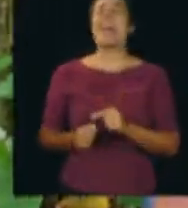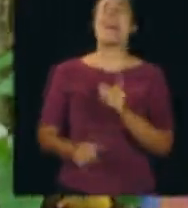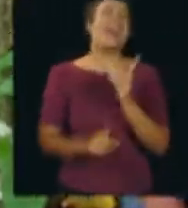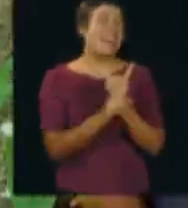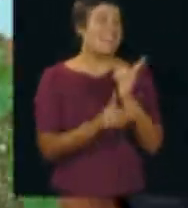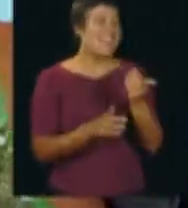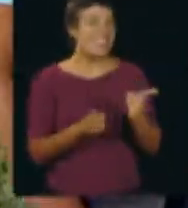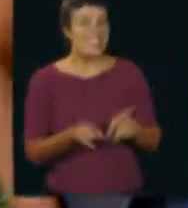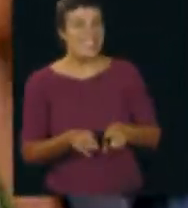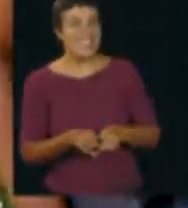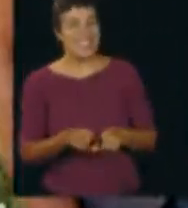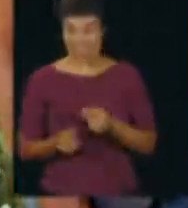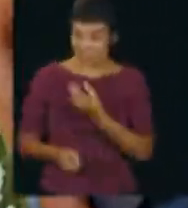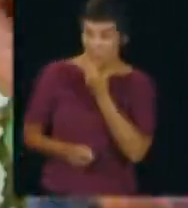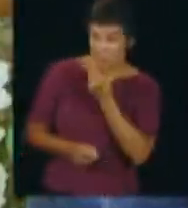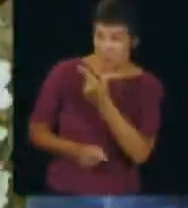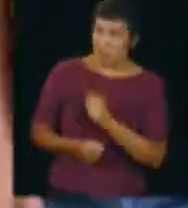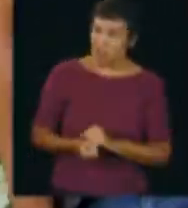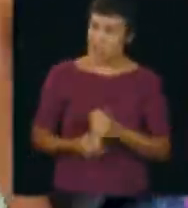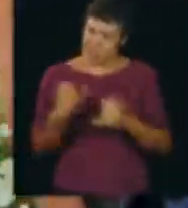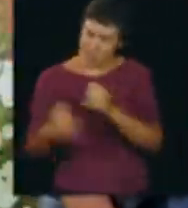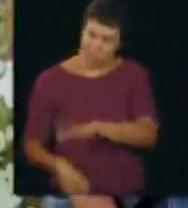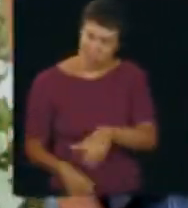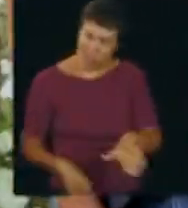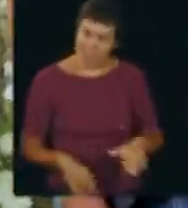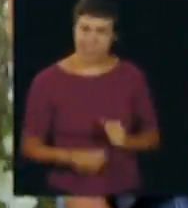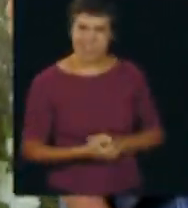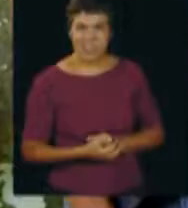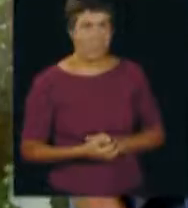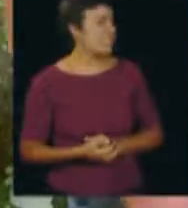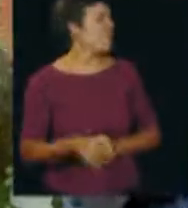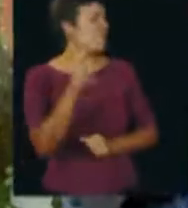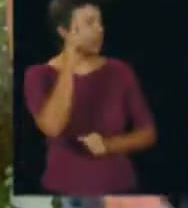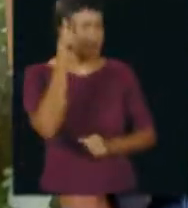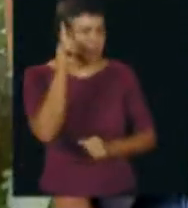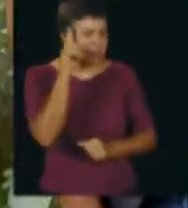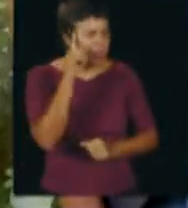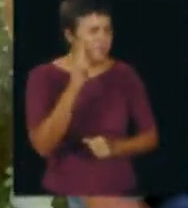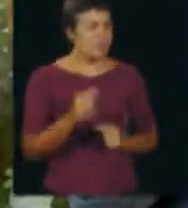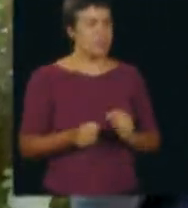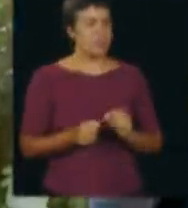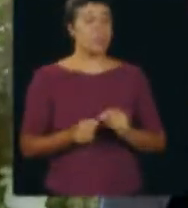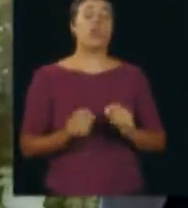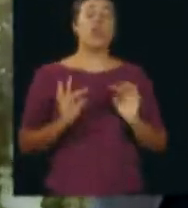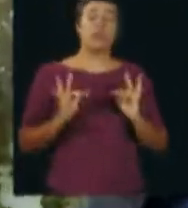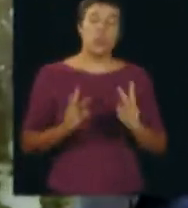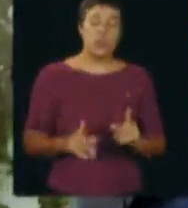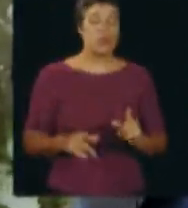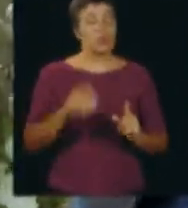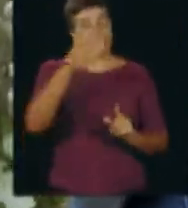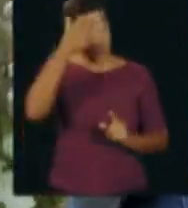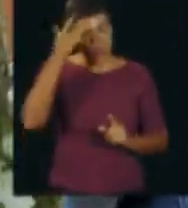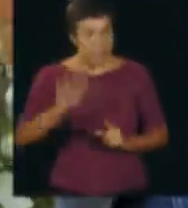Achei você! Achou mesmo, hein? Puxa, você é bom nisso, hein? Você brincava muito quando era criança? Ih, todos os dias, Bel. Bel, toda criança precisa